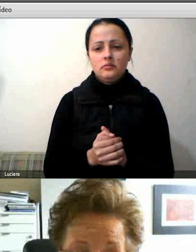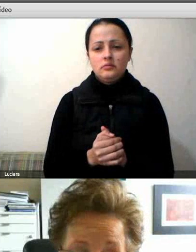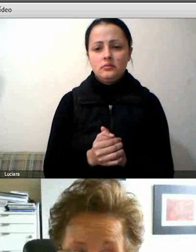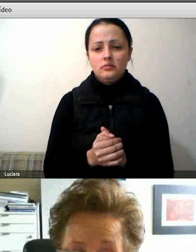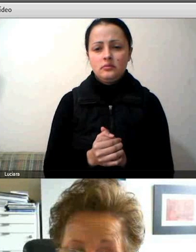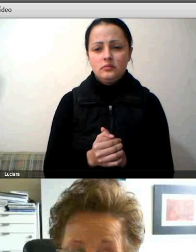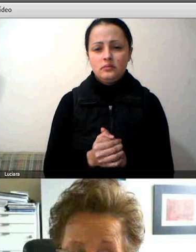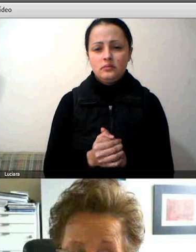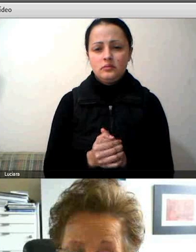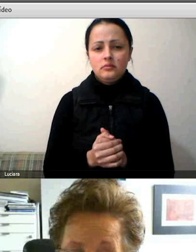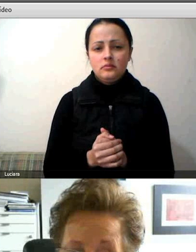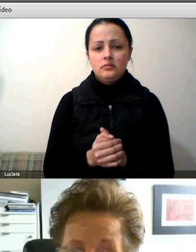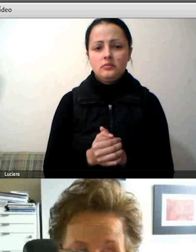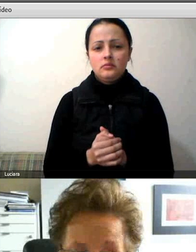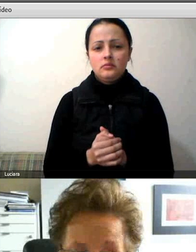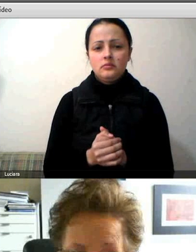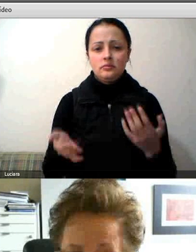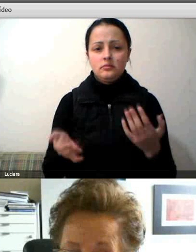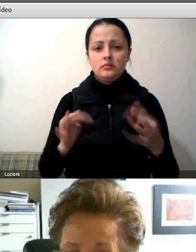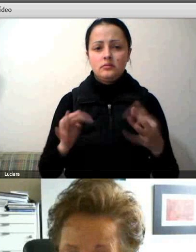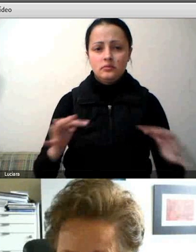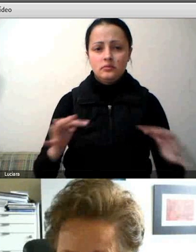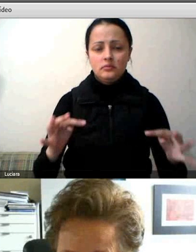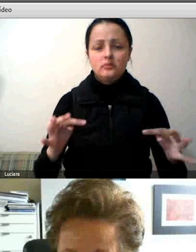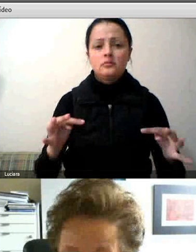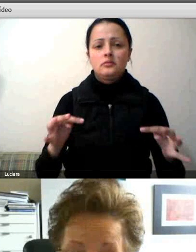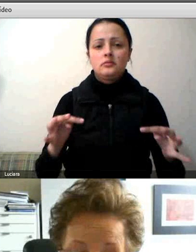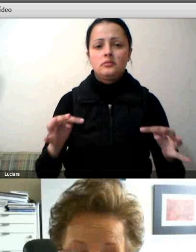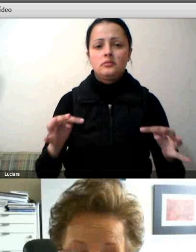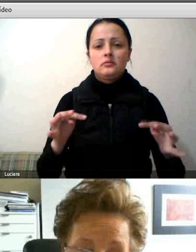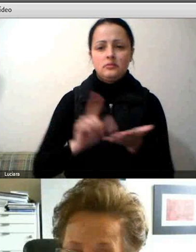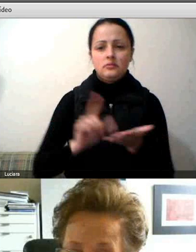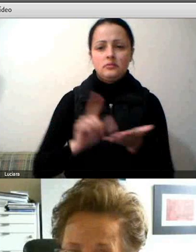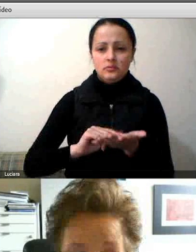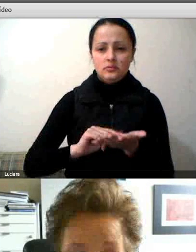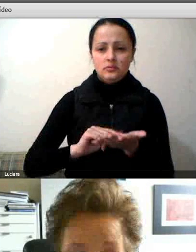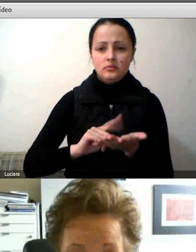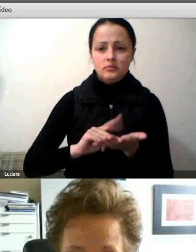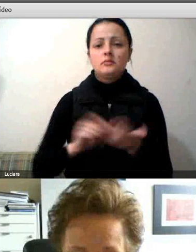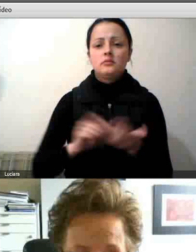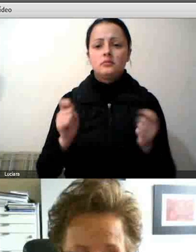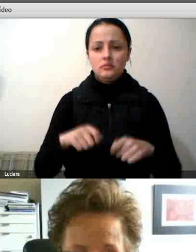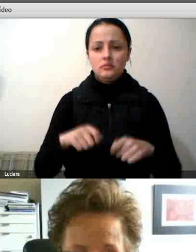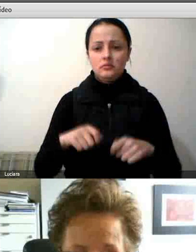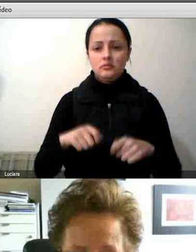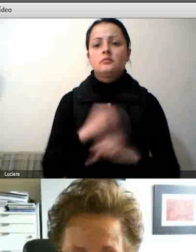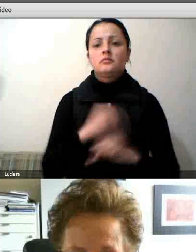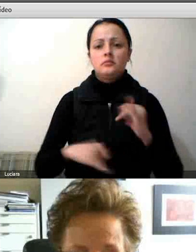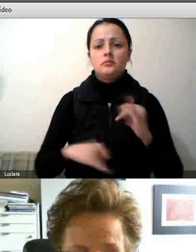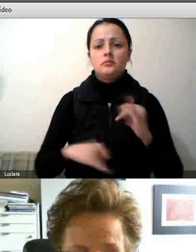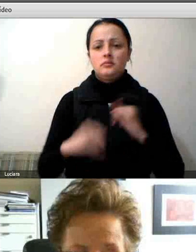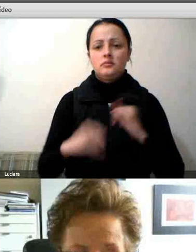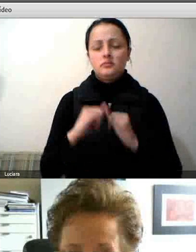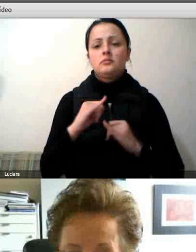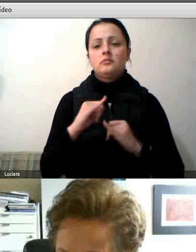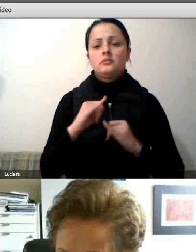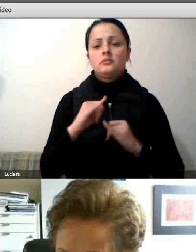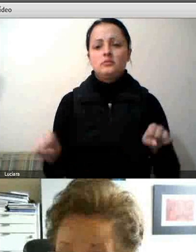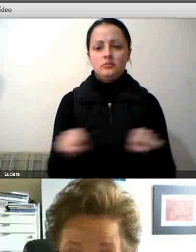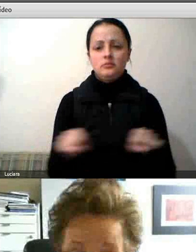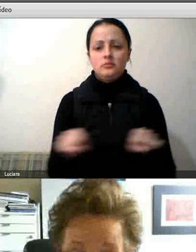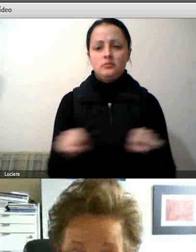Vamos fazer fomento ao uso de tecnologias digitais, que podem ser não conectadas na internet,